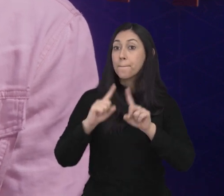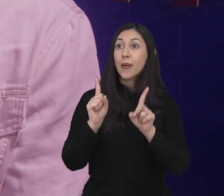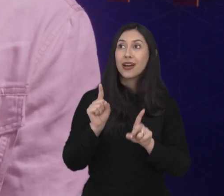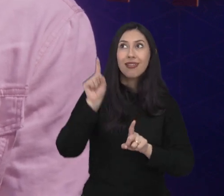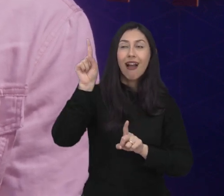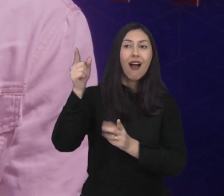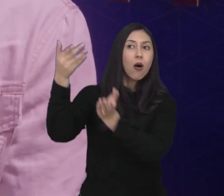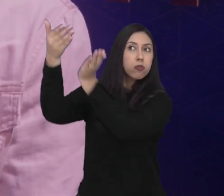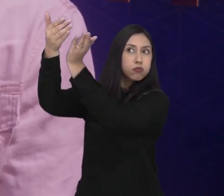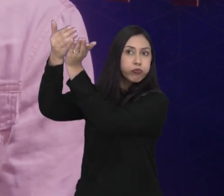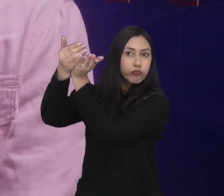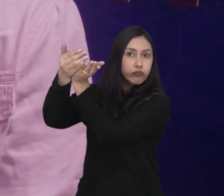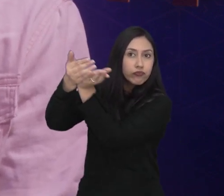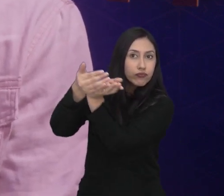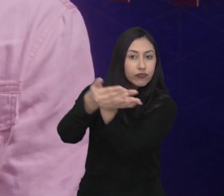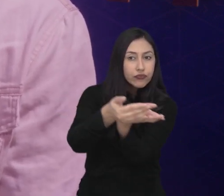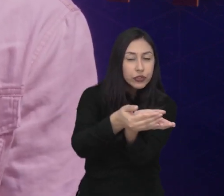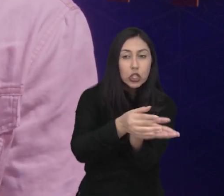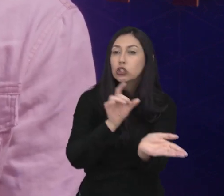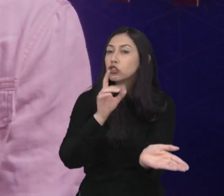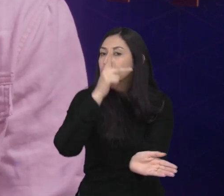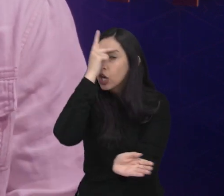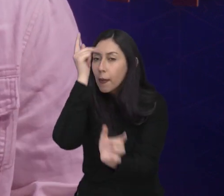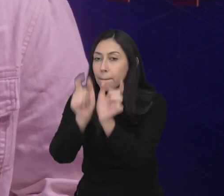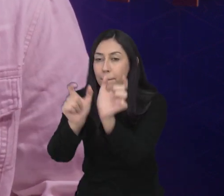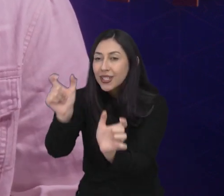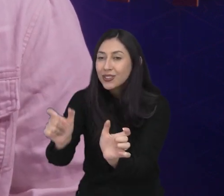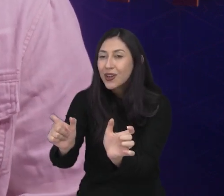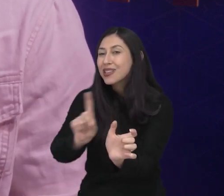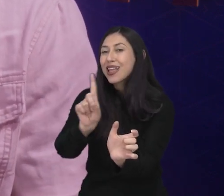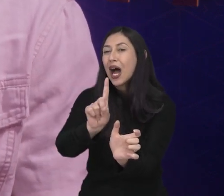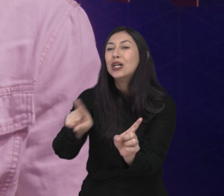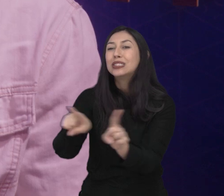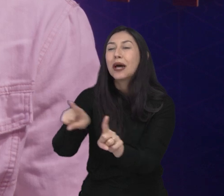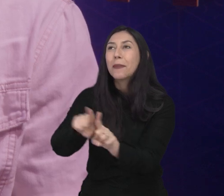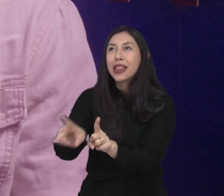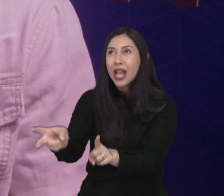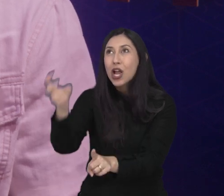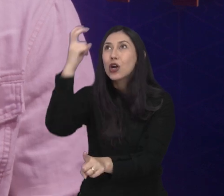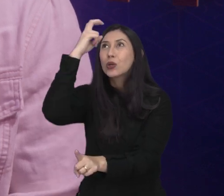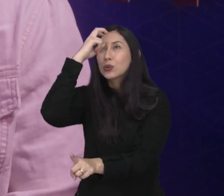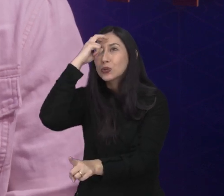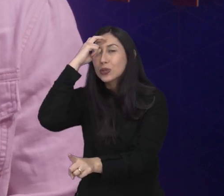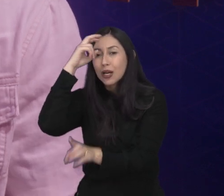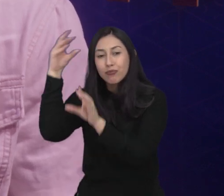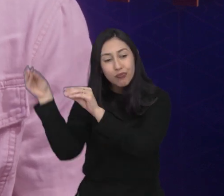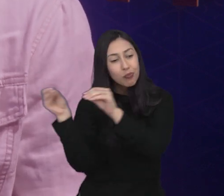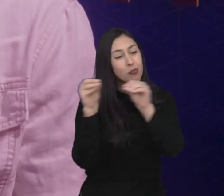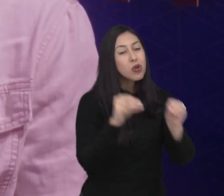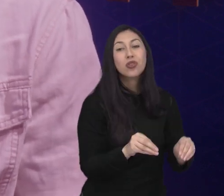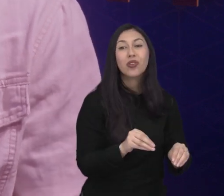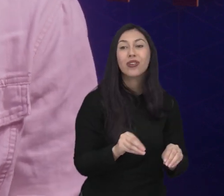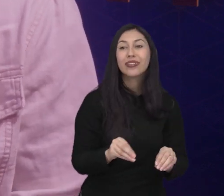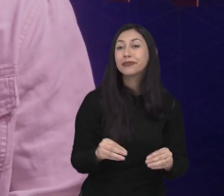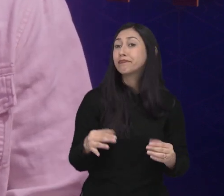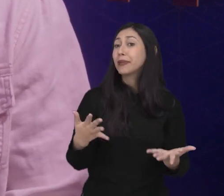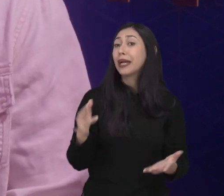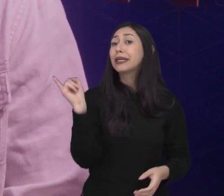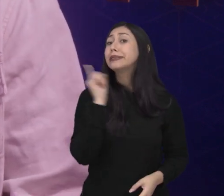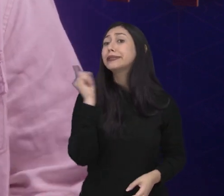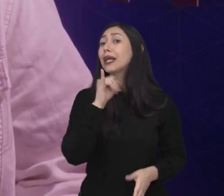nesses navios não vieram só as pessoas, mas elas trouxeram a cultura delas. E cultura italiana é o